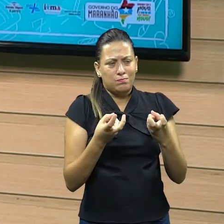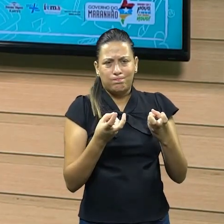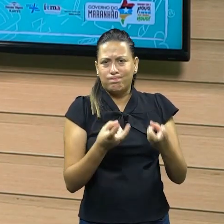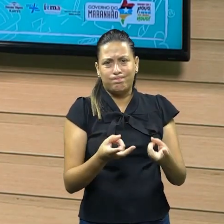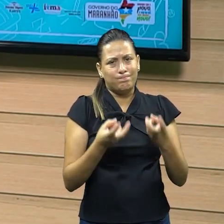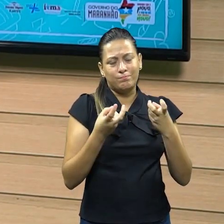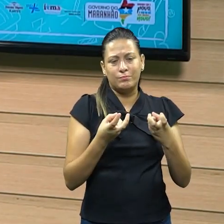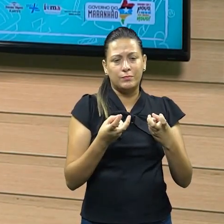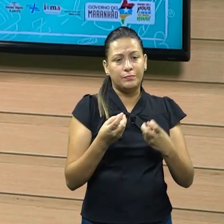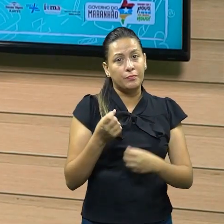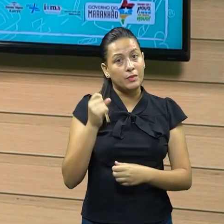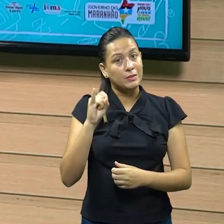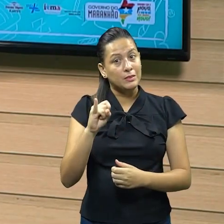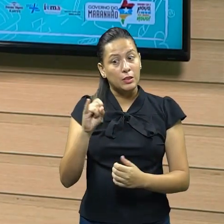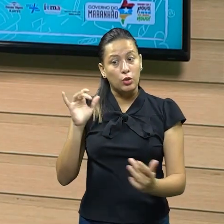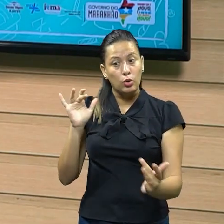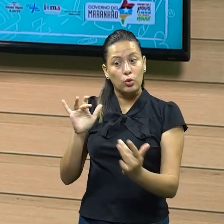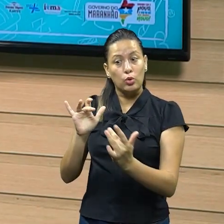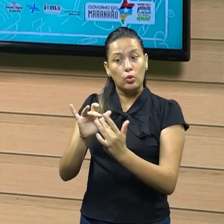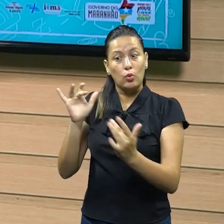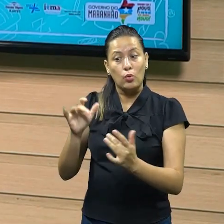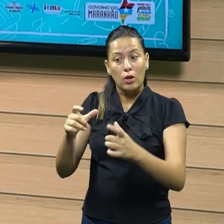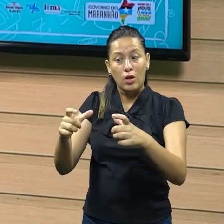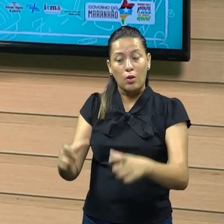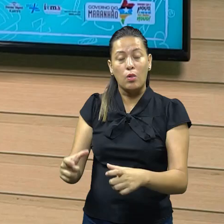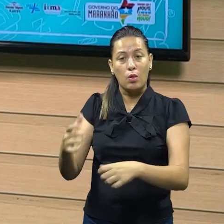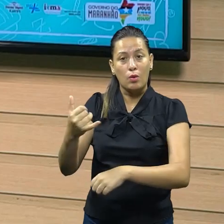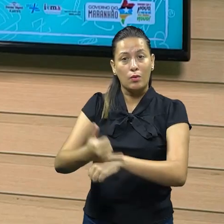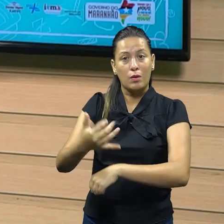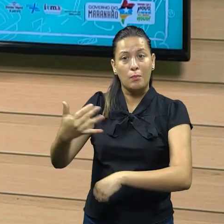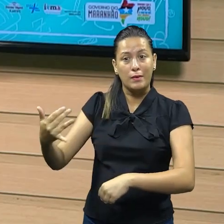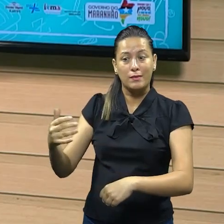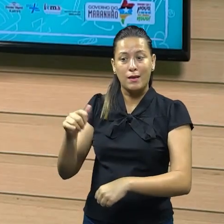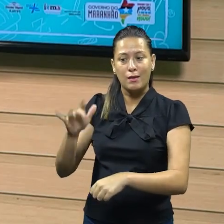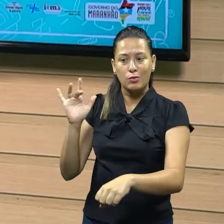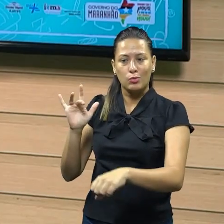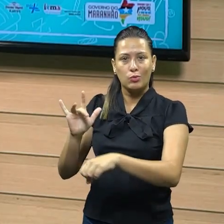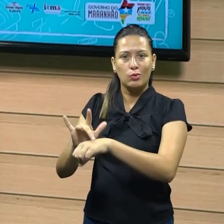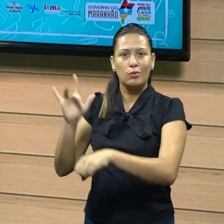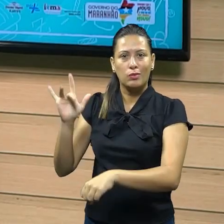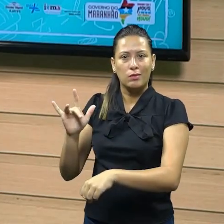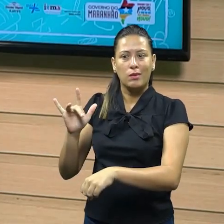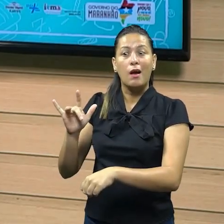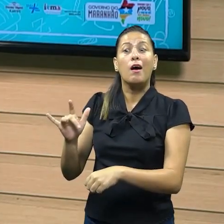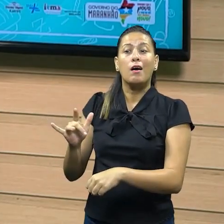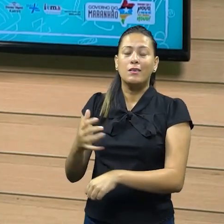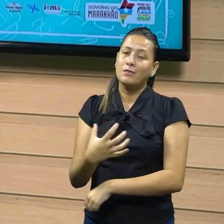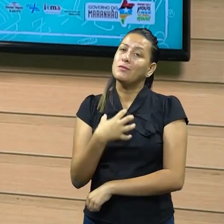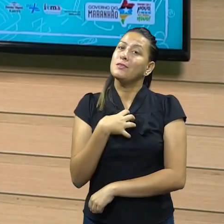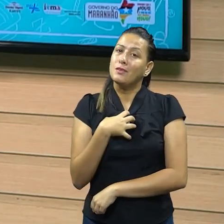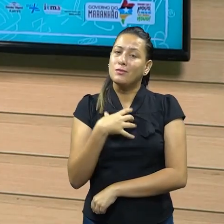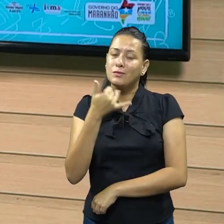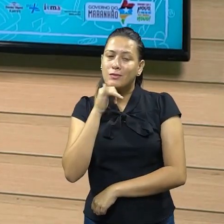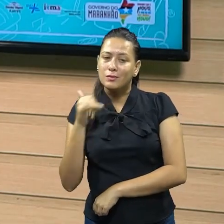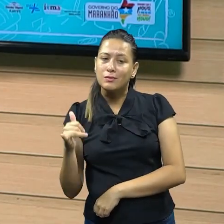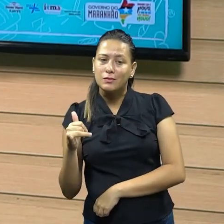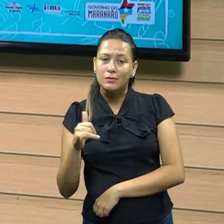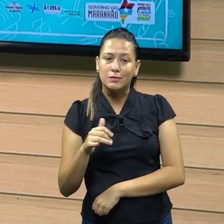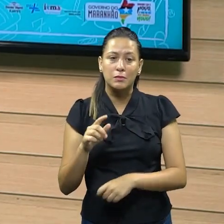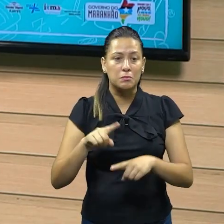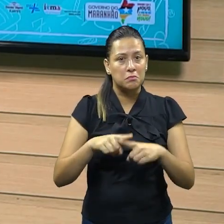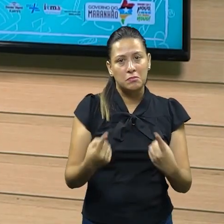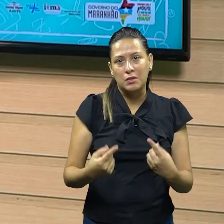ele toque em alguma superfície metálica, fechando o circuito, e aí ele sofre o choque. Mas ele não vai